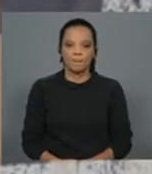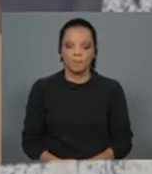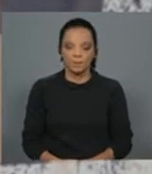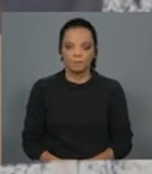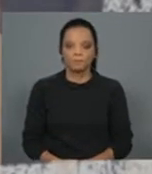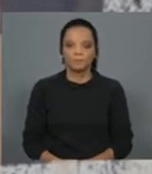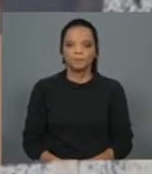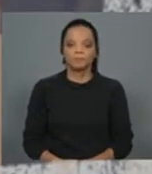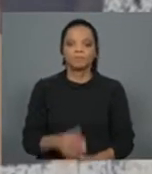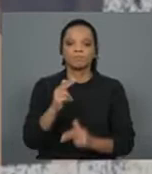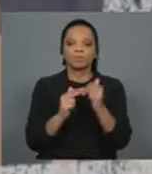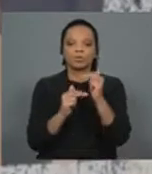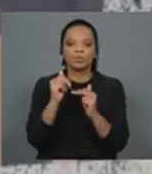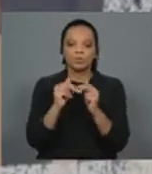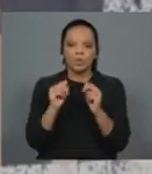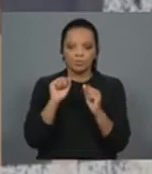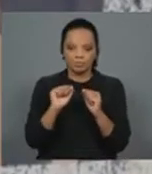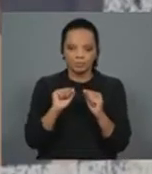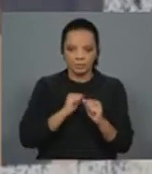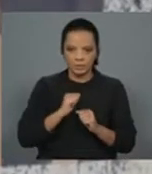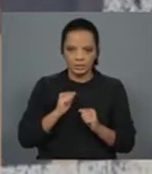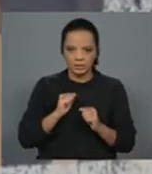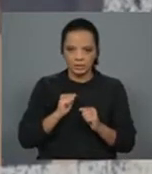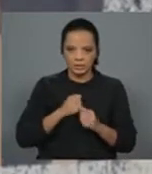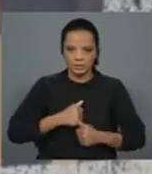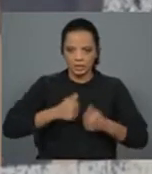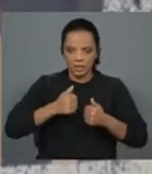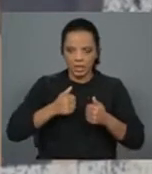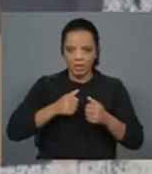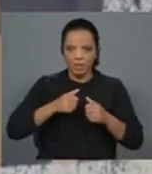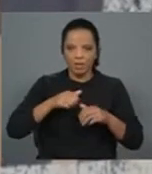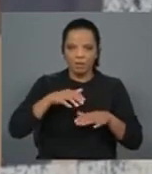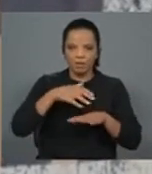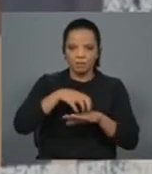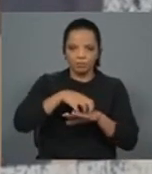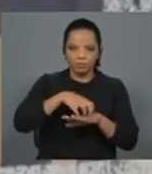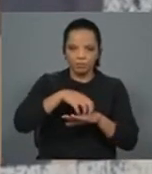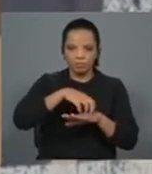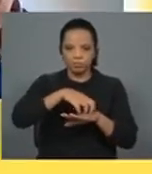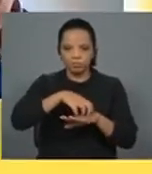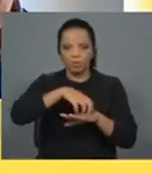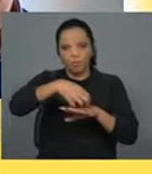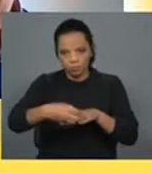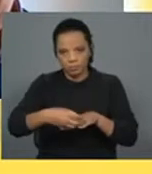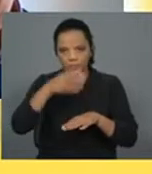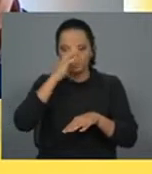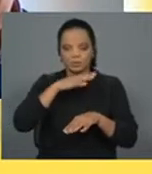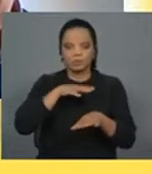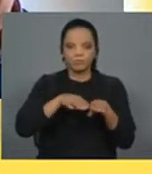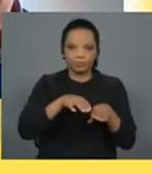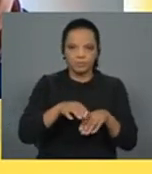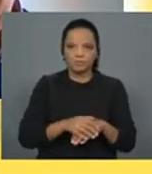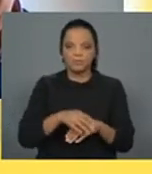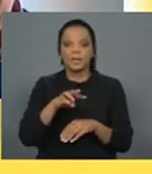nossa construção, a construção nas cidades, abana, mas não cai, ou cai se a terra tremer? Mário Lopes, professor do Departamento